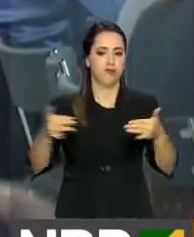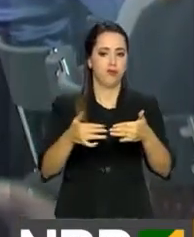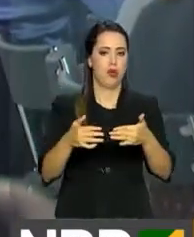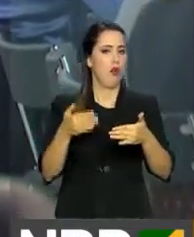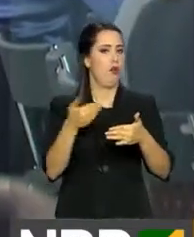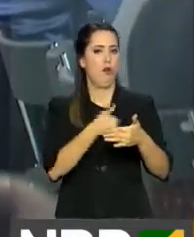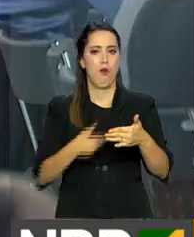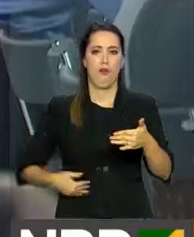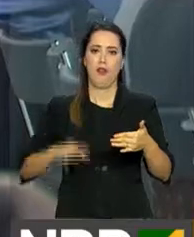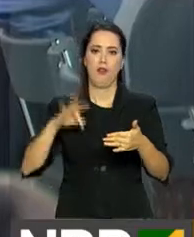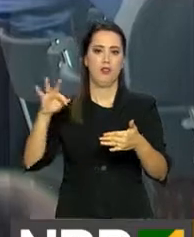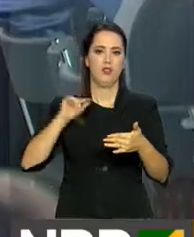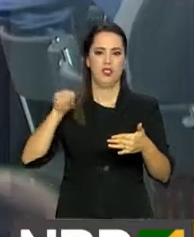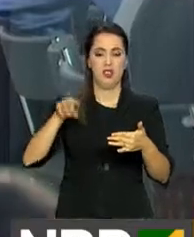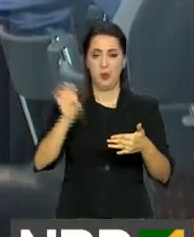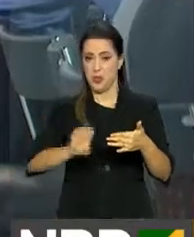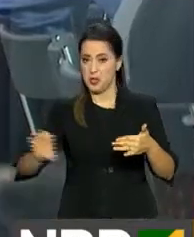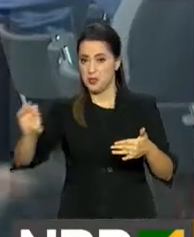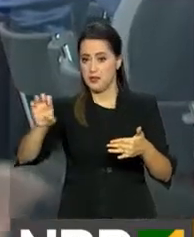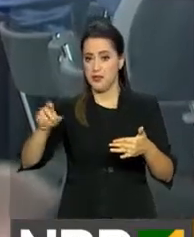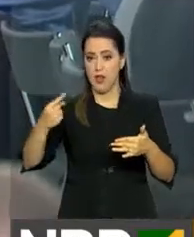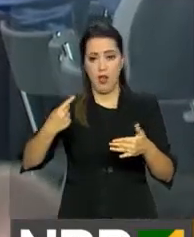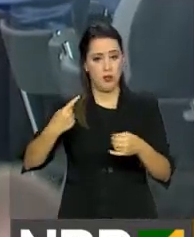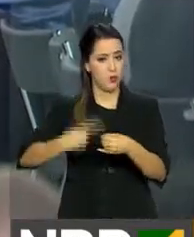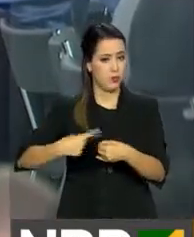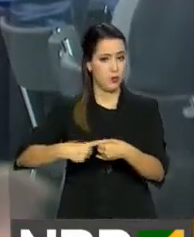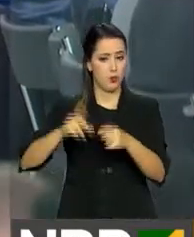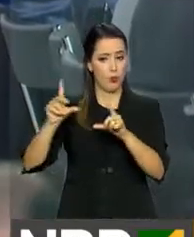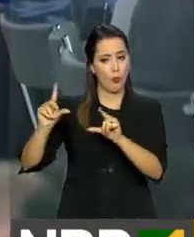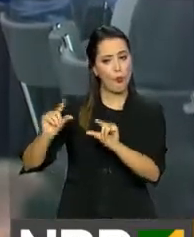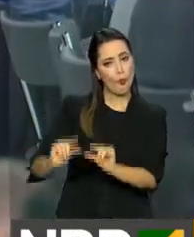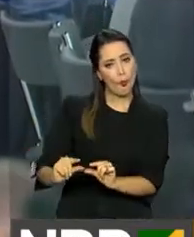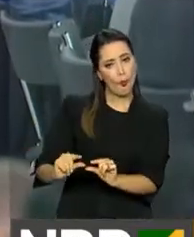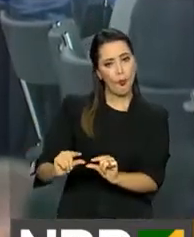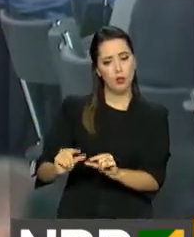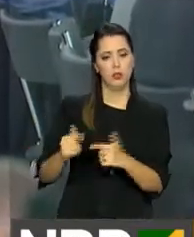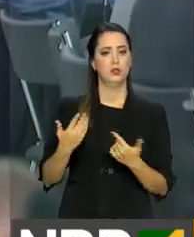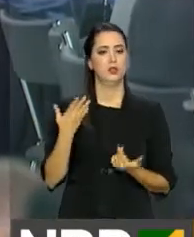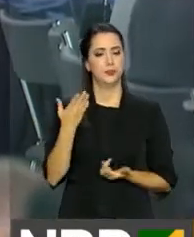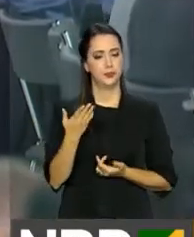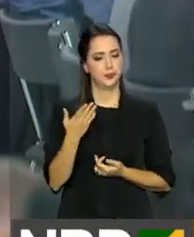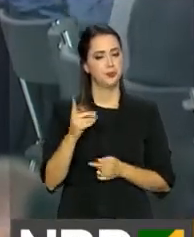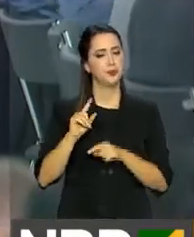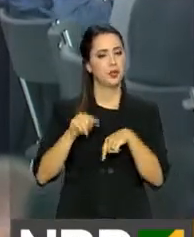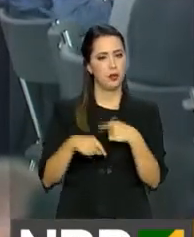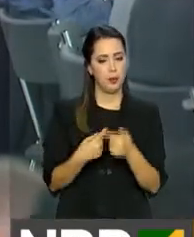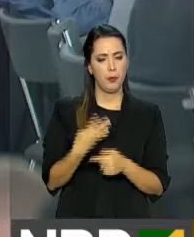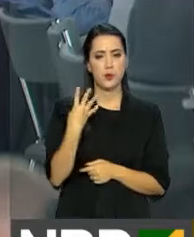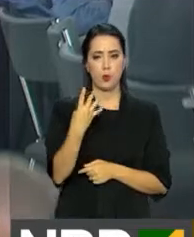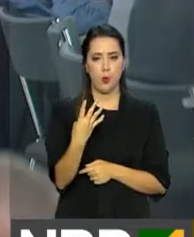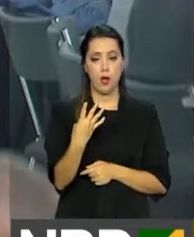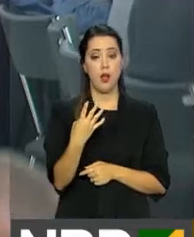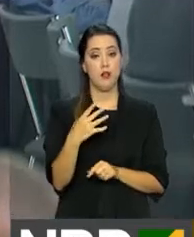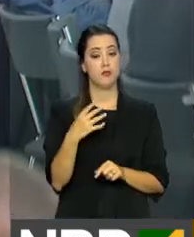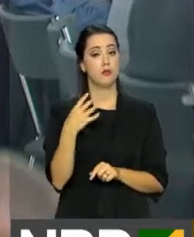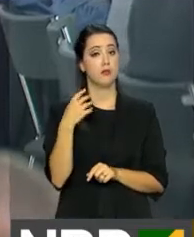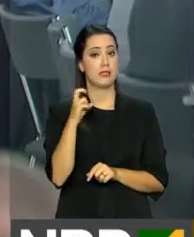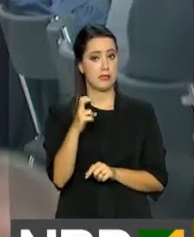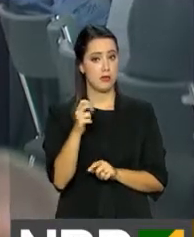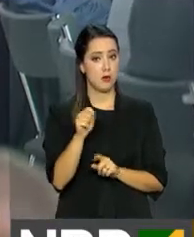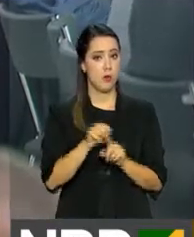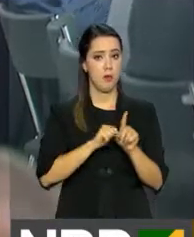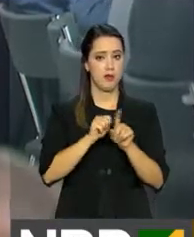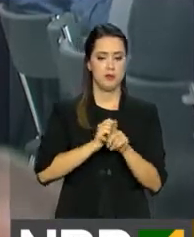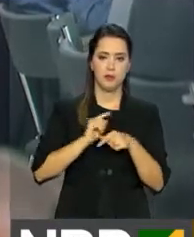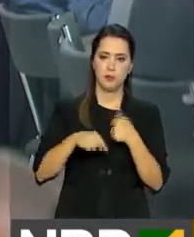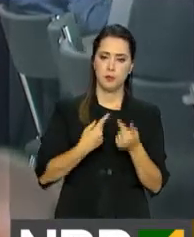pois muito bem quatro cinco meses depois nós simplesmente convocamos os senhores governadores